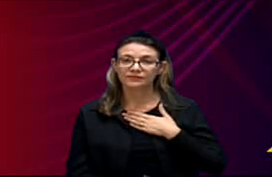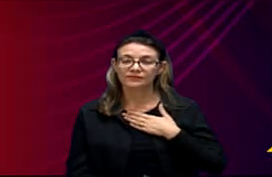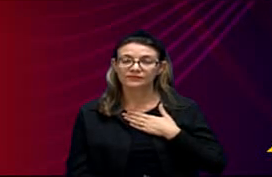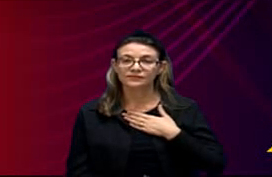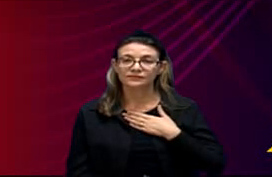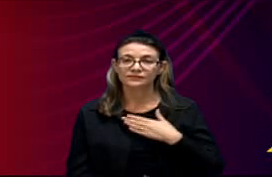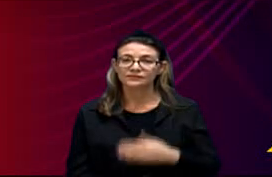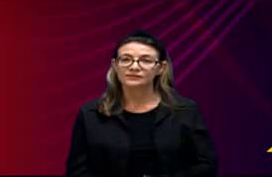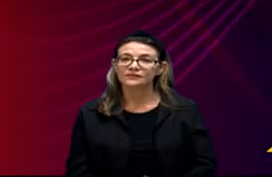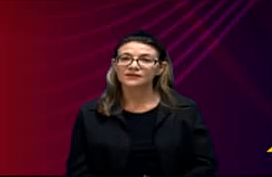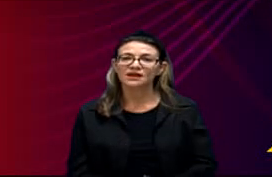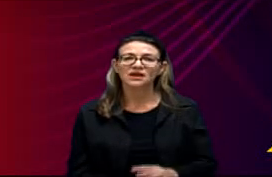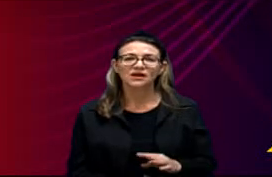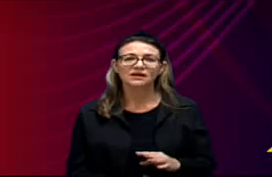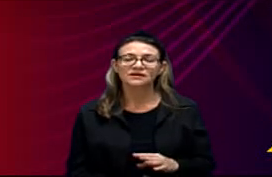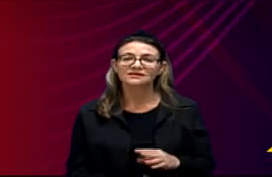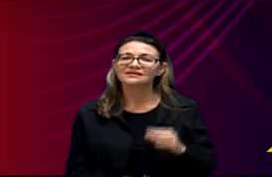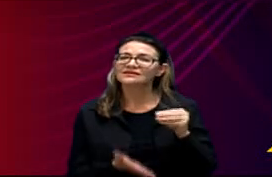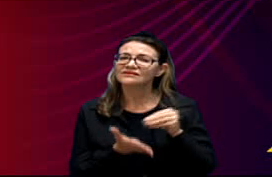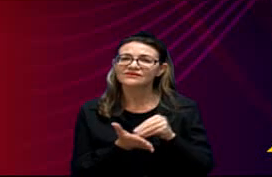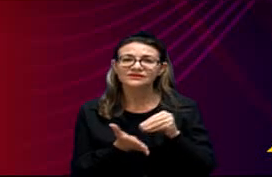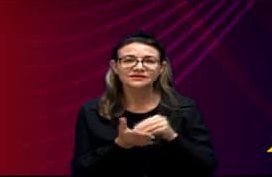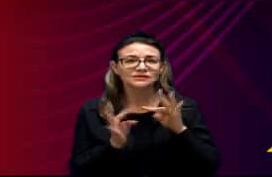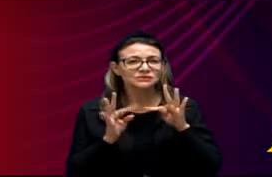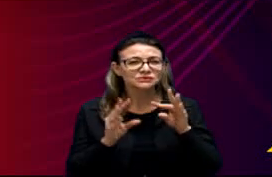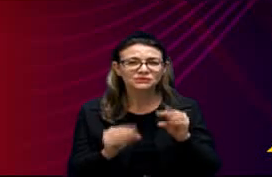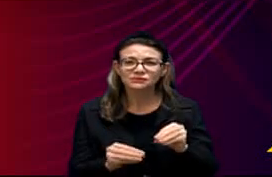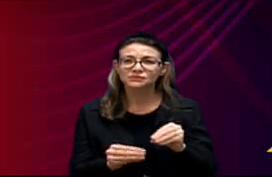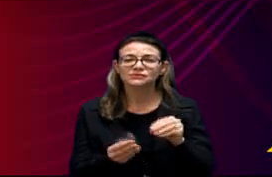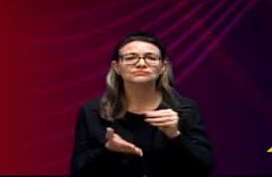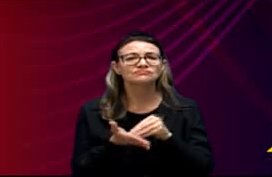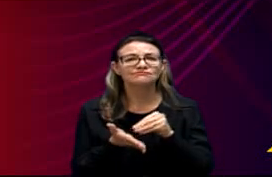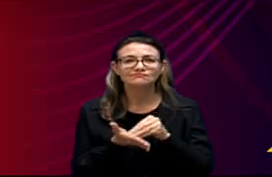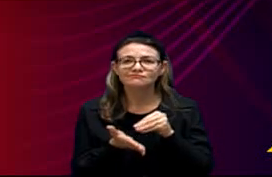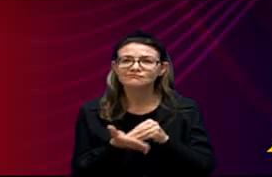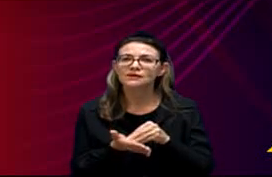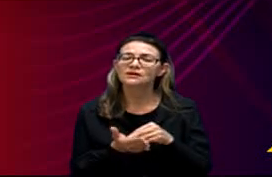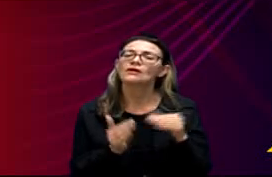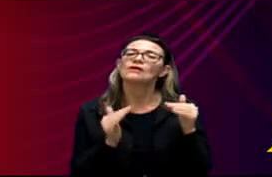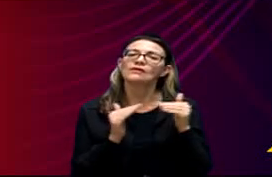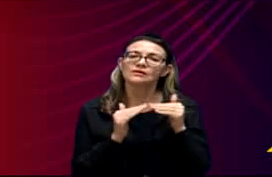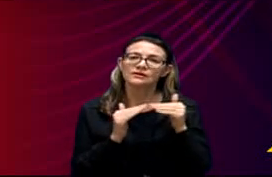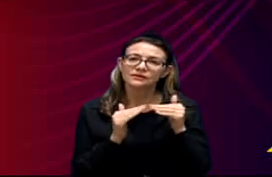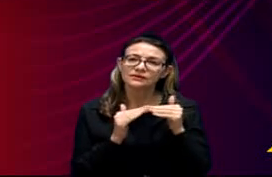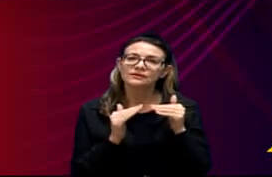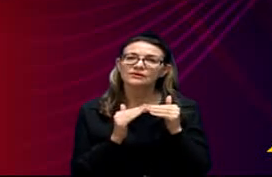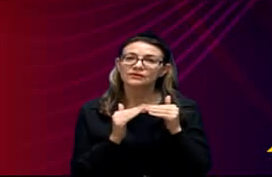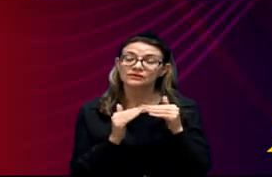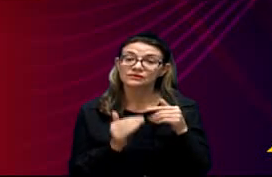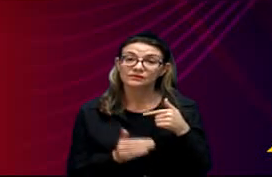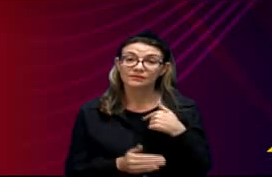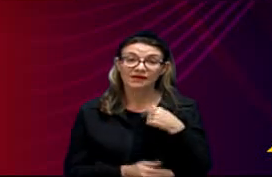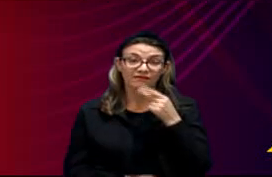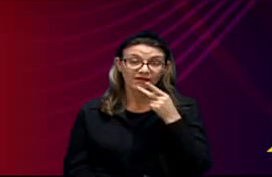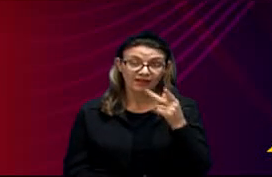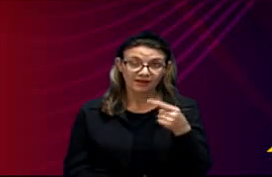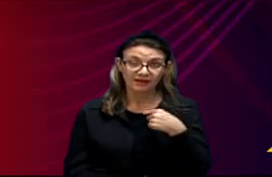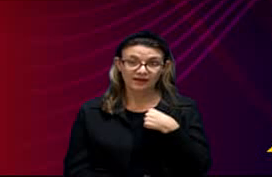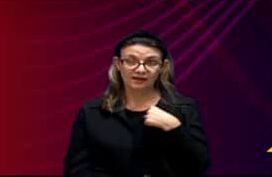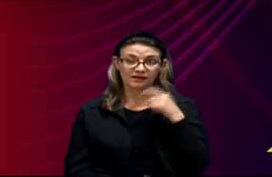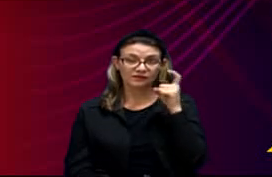faltando em todos os tipos de insumo sim tá faltando isso que tá faltando Vereador isso eu estou Concordo com você mas você falar que estou mentindo